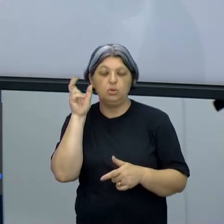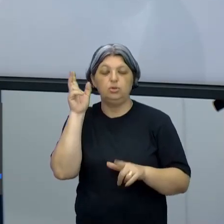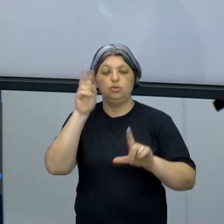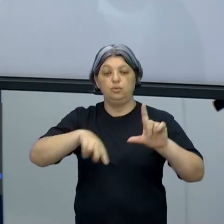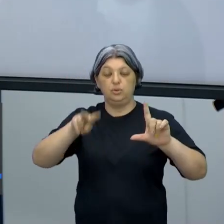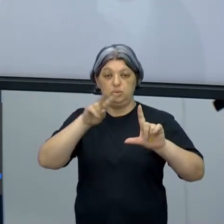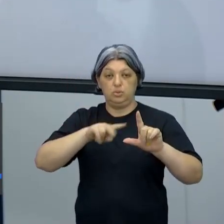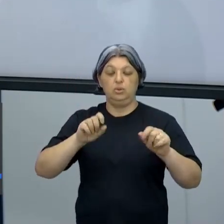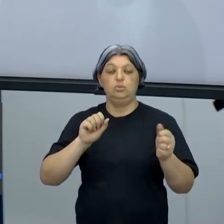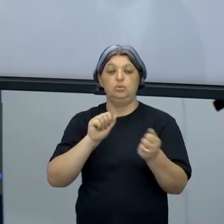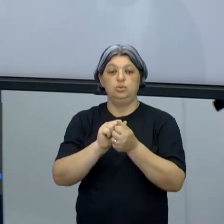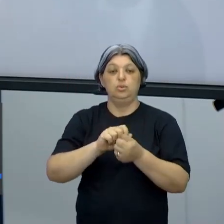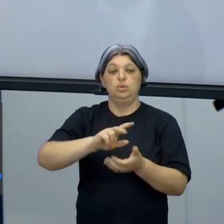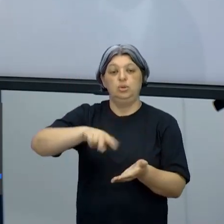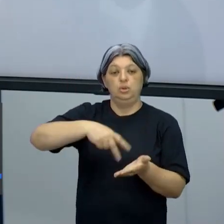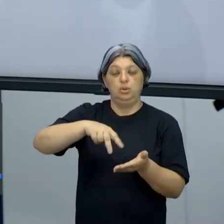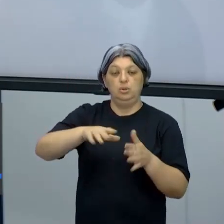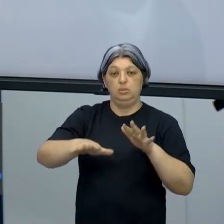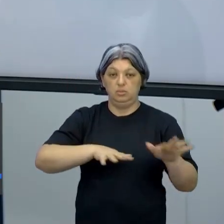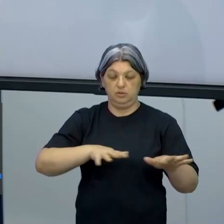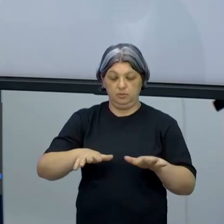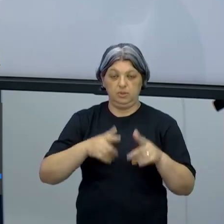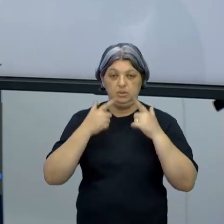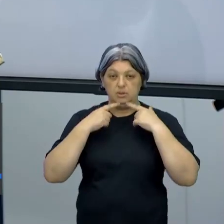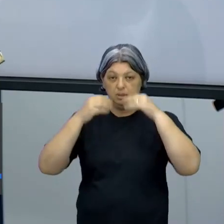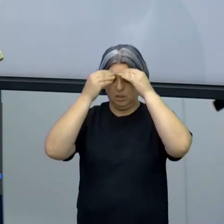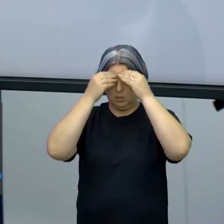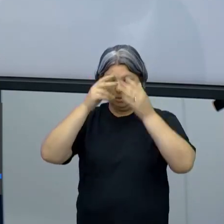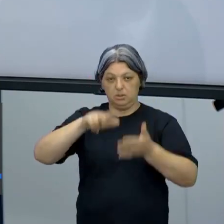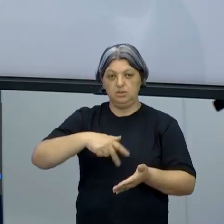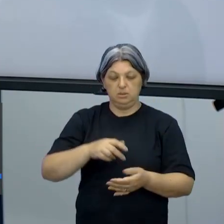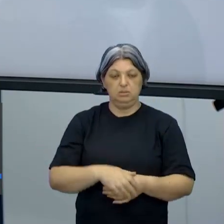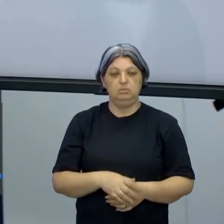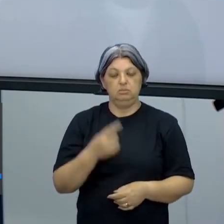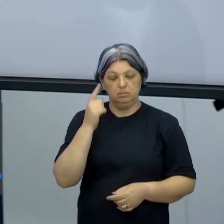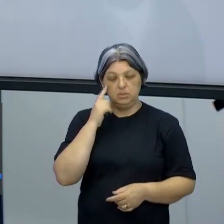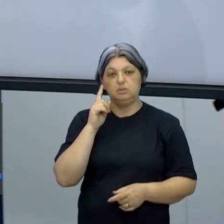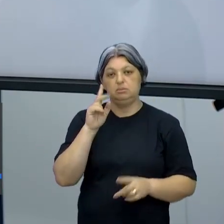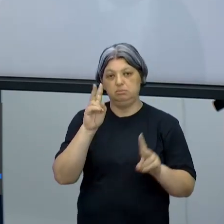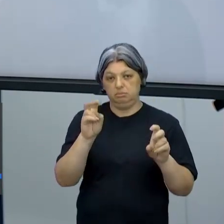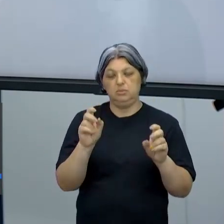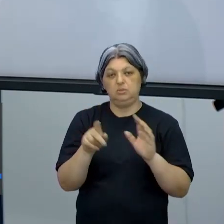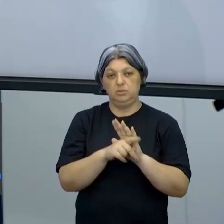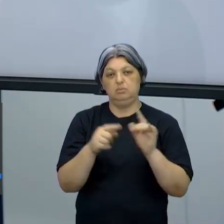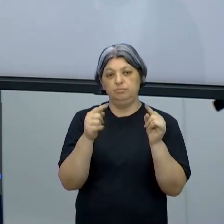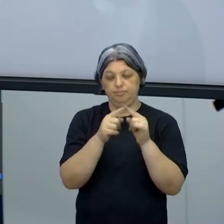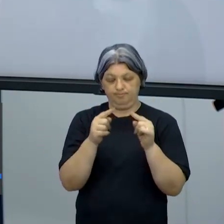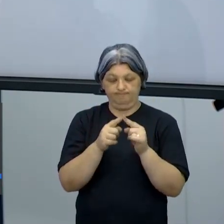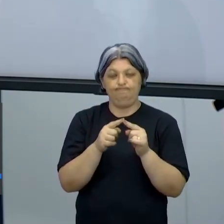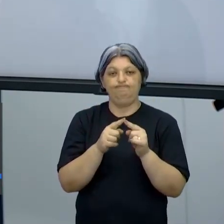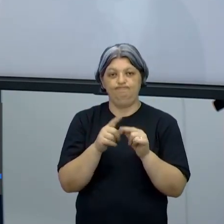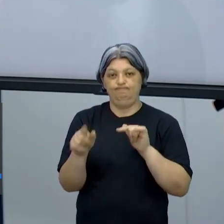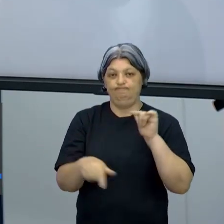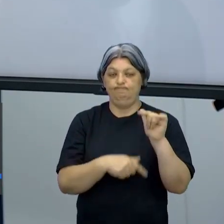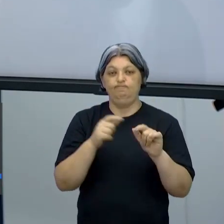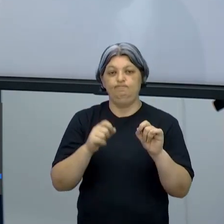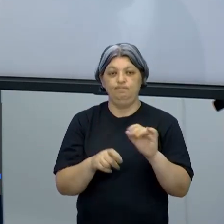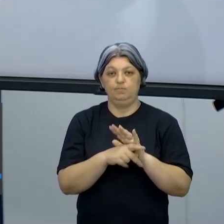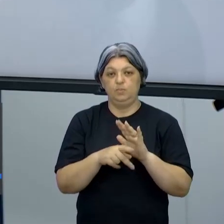fatores do movimento, com a linguagem da dança. Quando a gente pensa aqui no nosso componente, né, no componente da Promara, a gente vai trabalhar muito com a questão